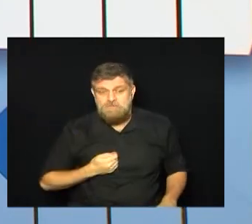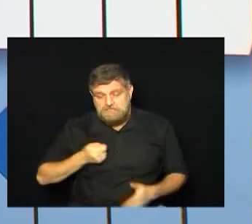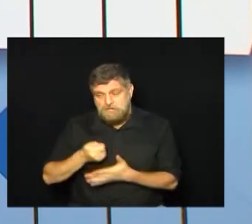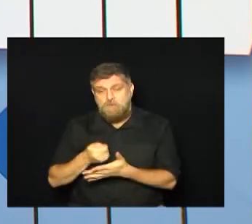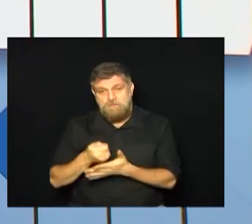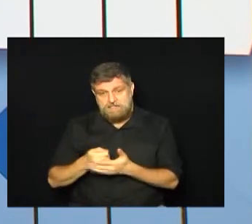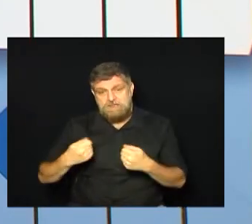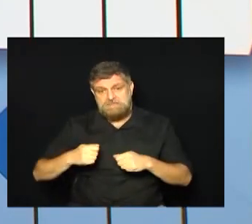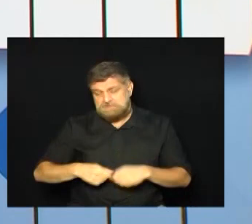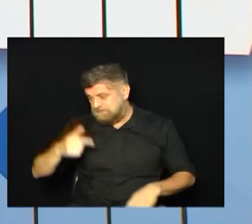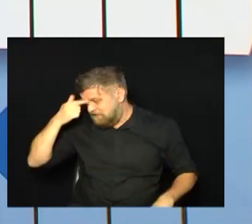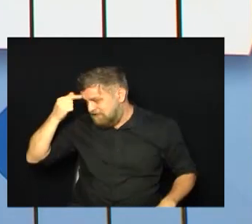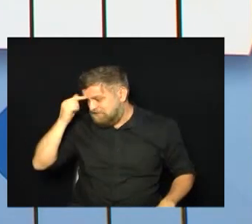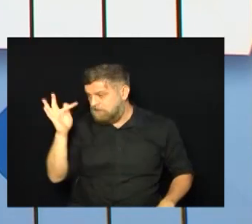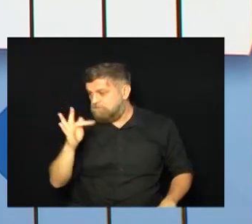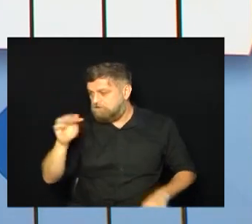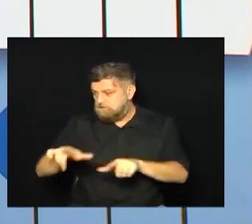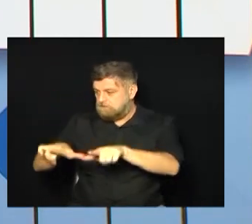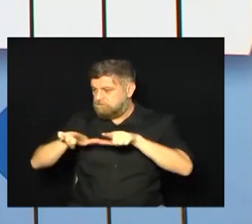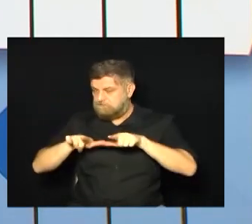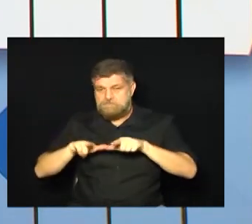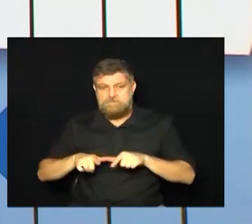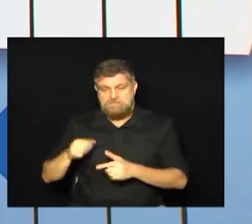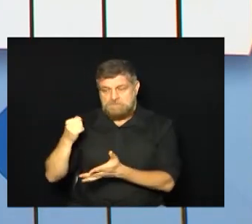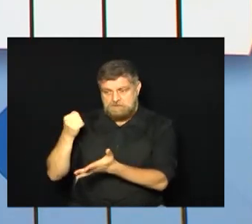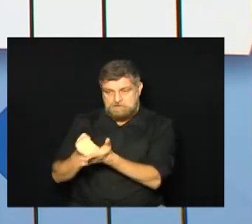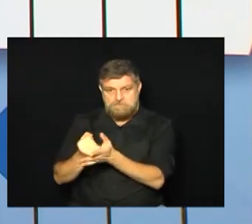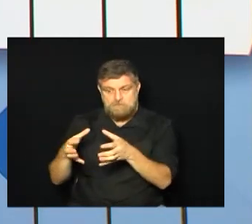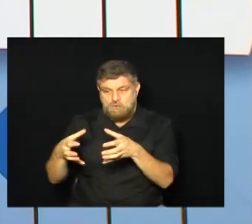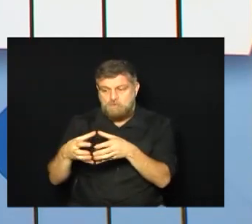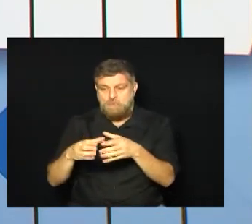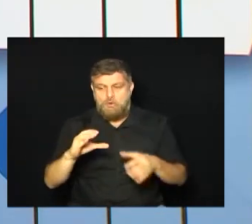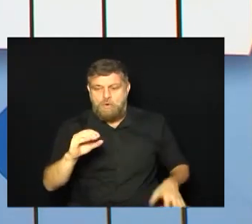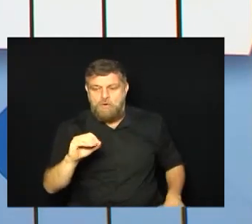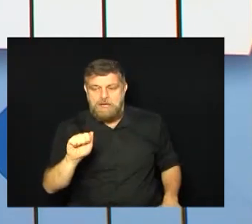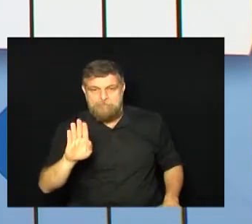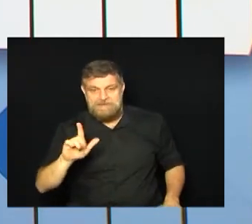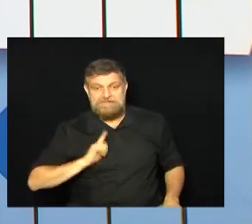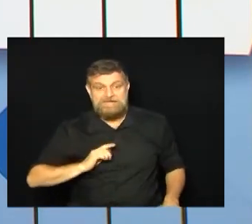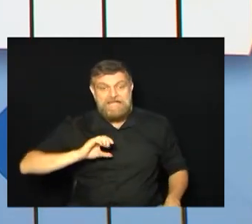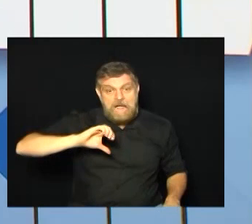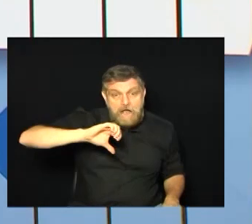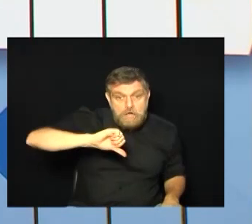exige nível superior e registro no órgão de classe da OAB, com salário de R$